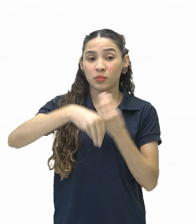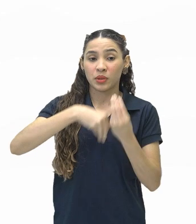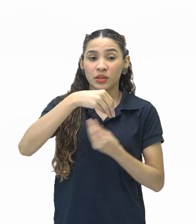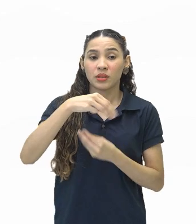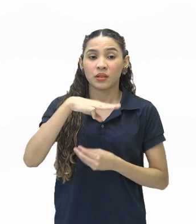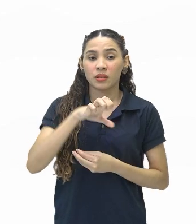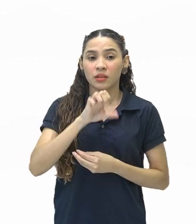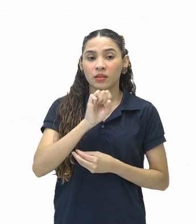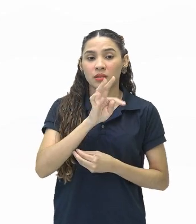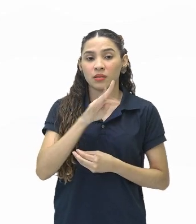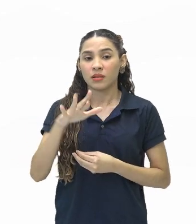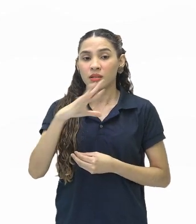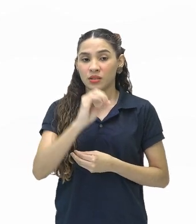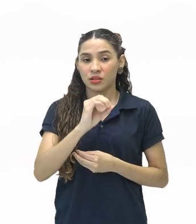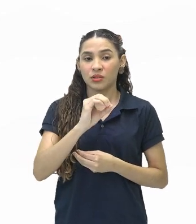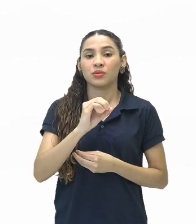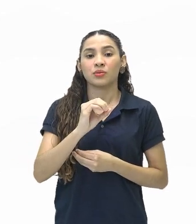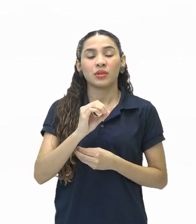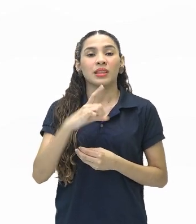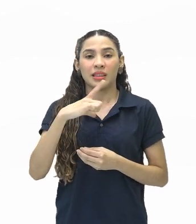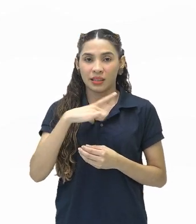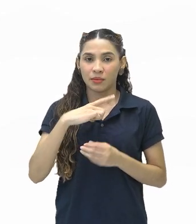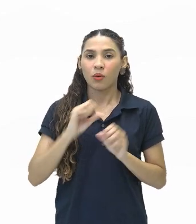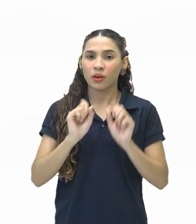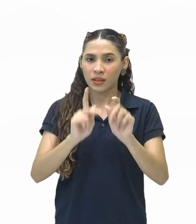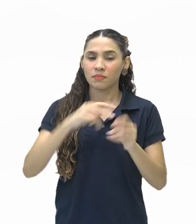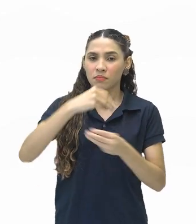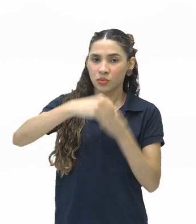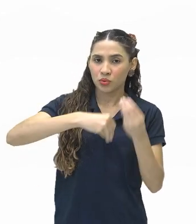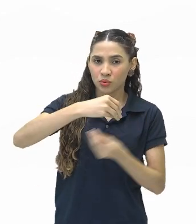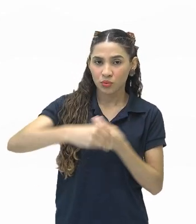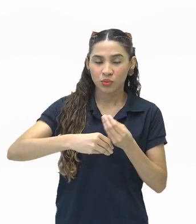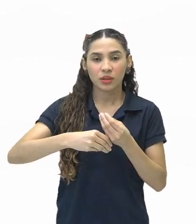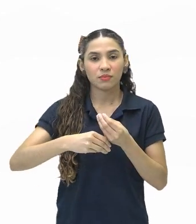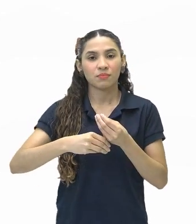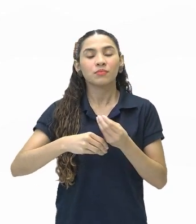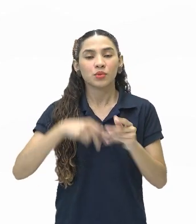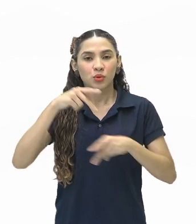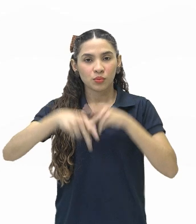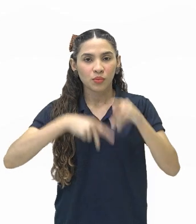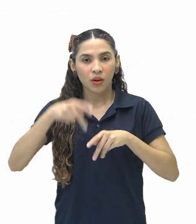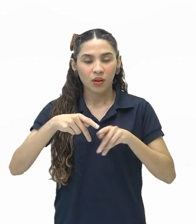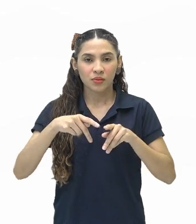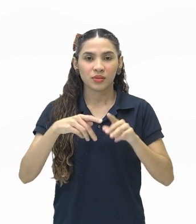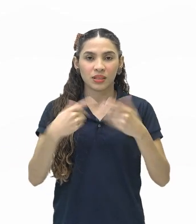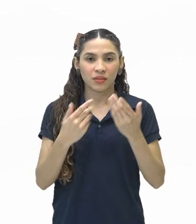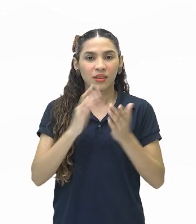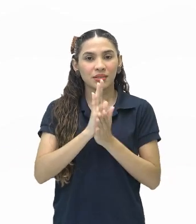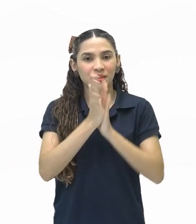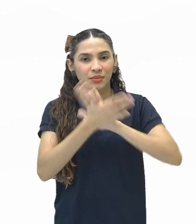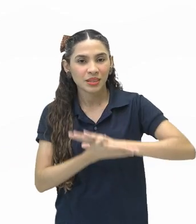mestiços, apesar dessa miscigenação, dessa mistura toda aí, a